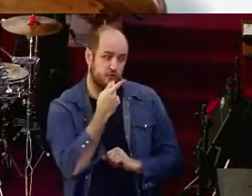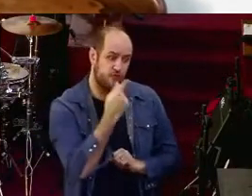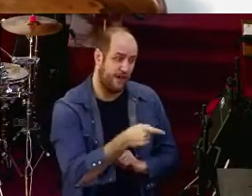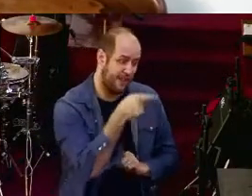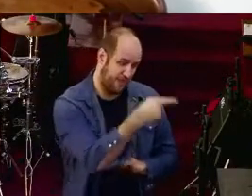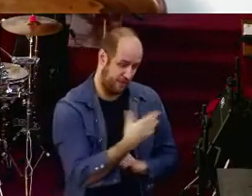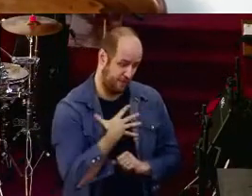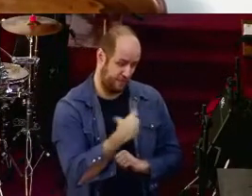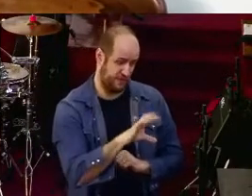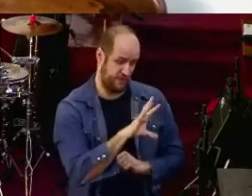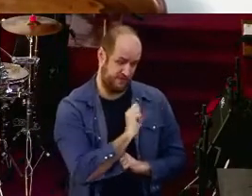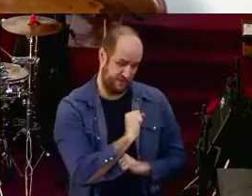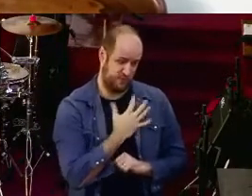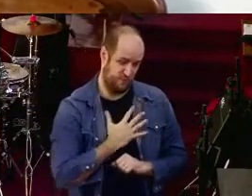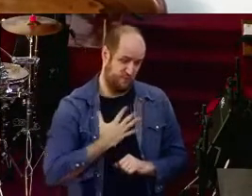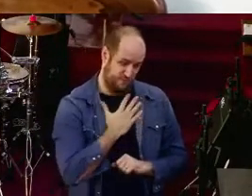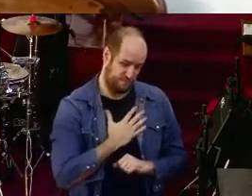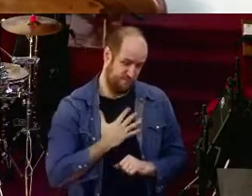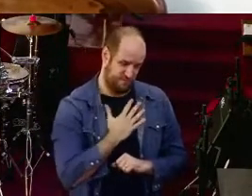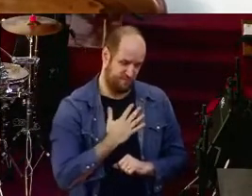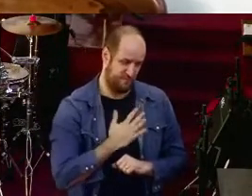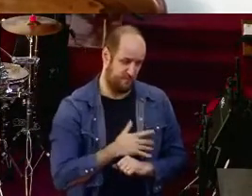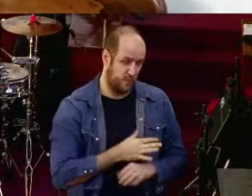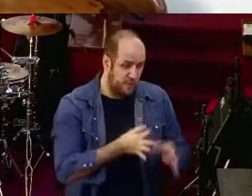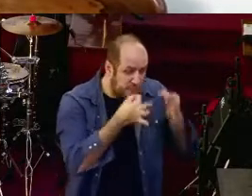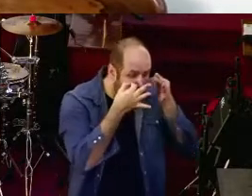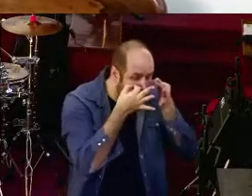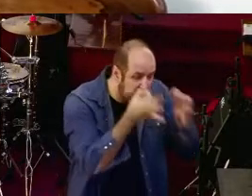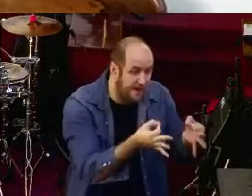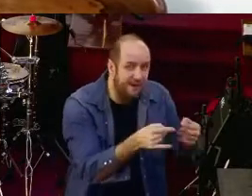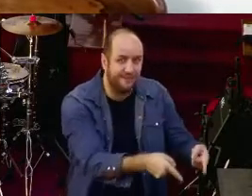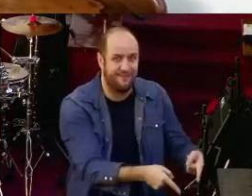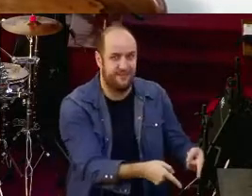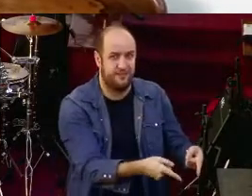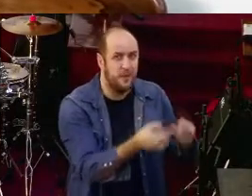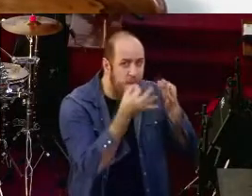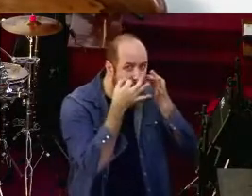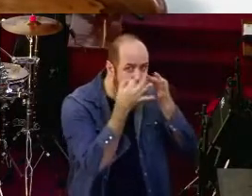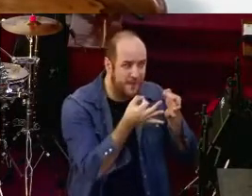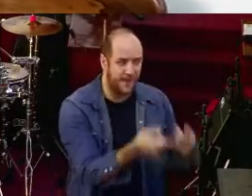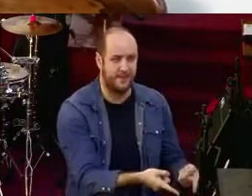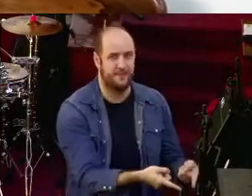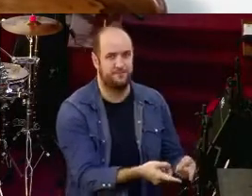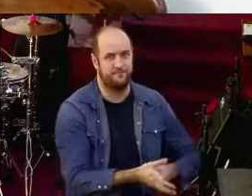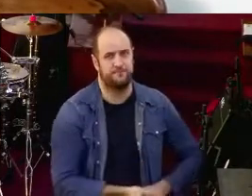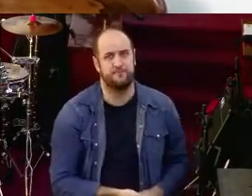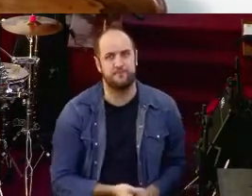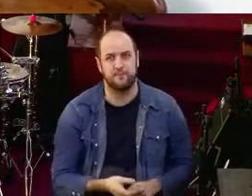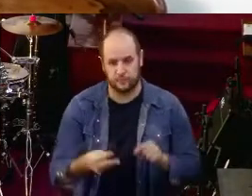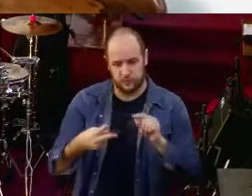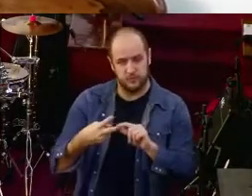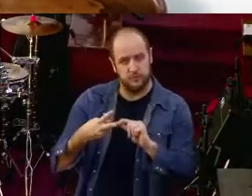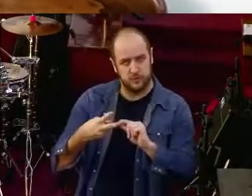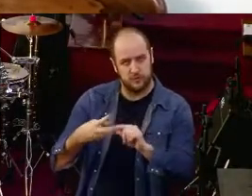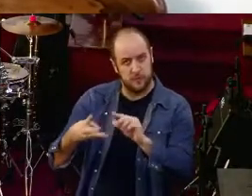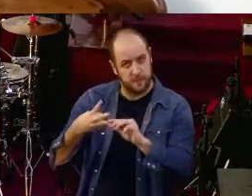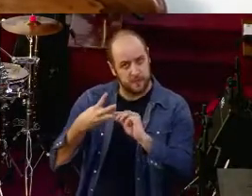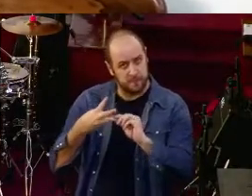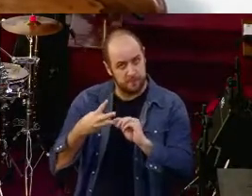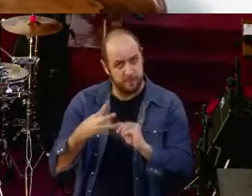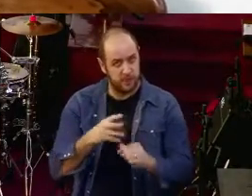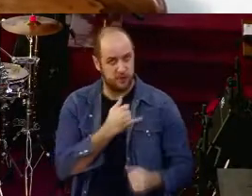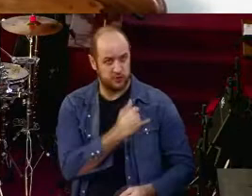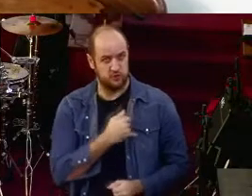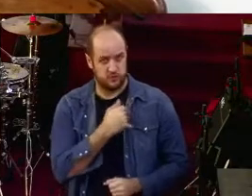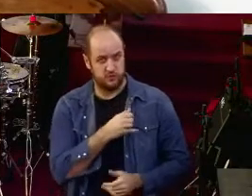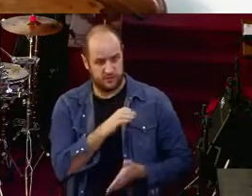é acrescentado, a ele ouçam, a ele ouvis. E num outro momento de João 12, quando Jesus